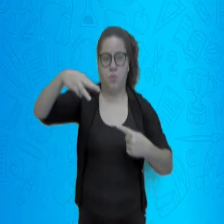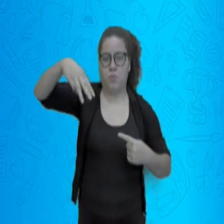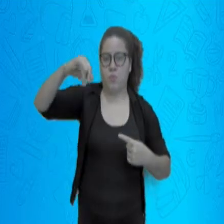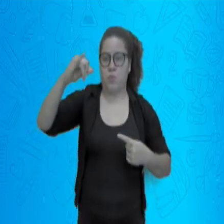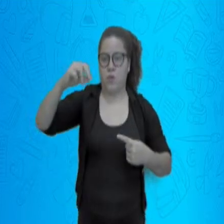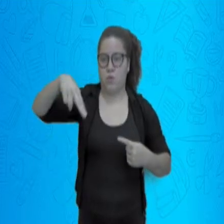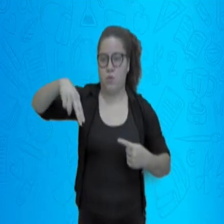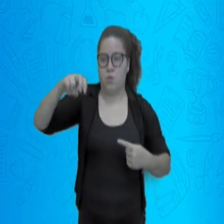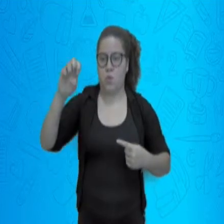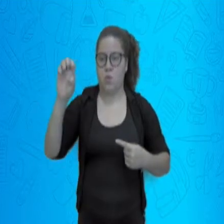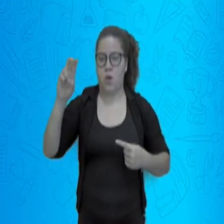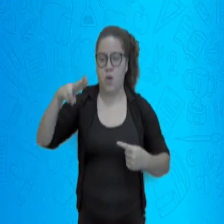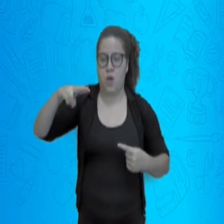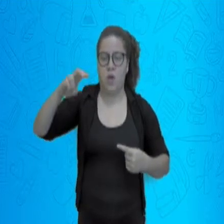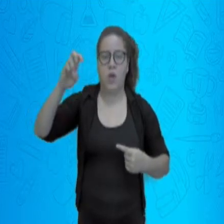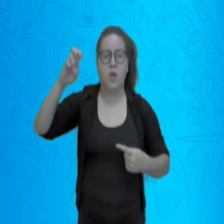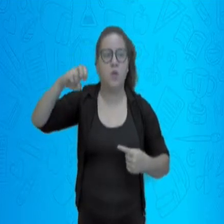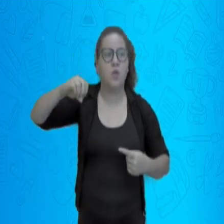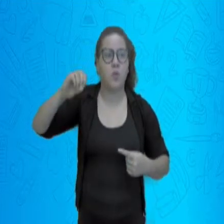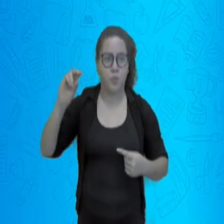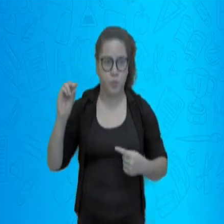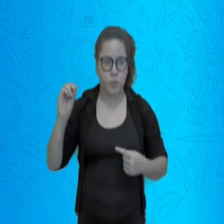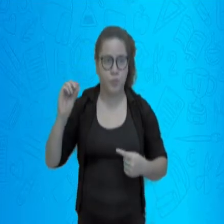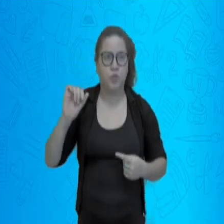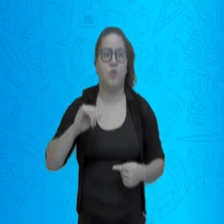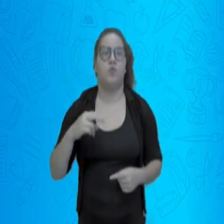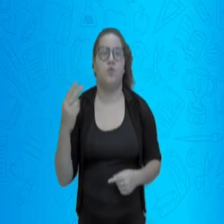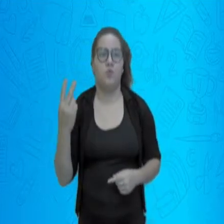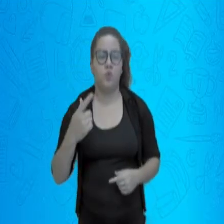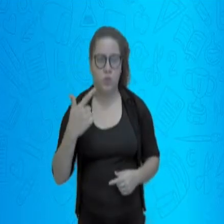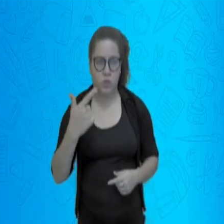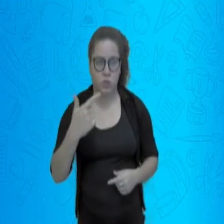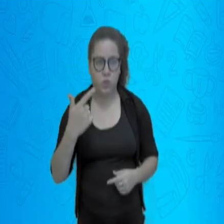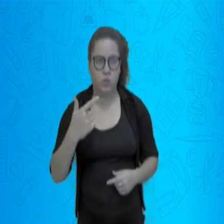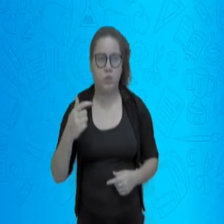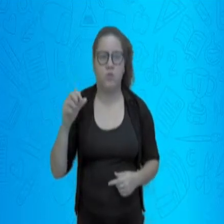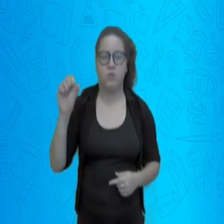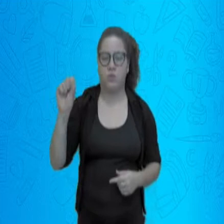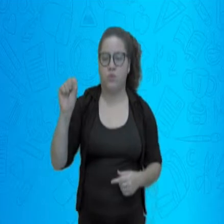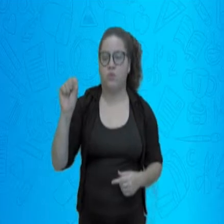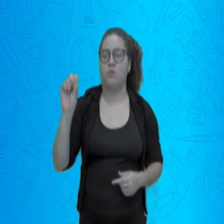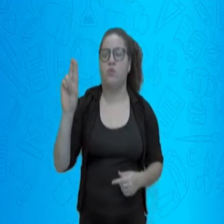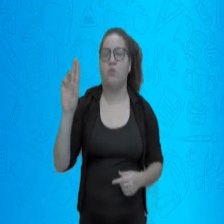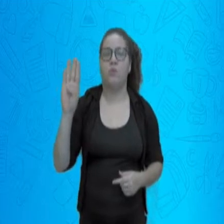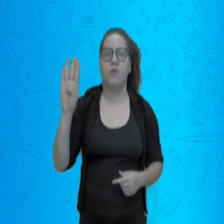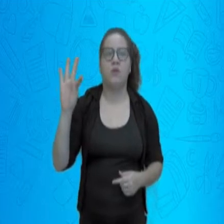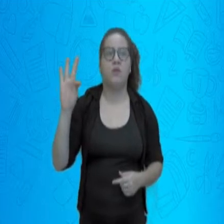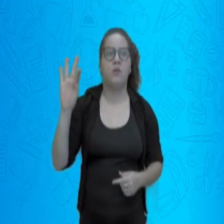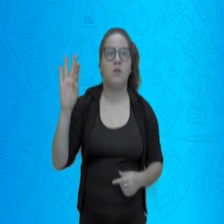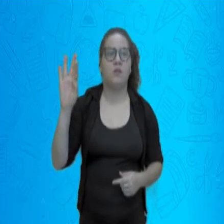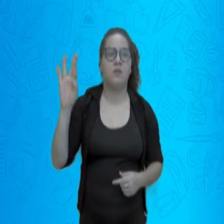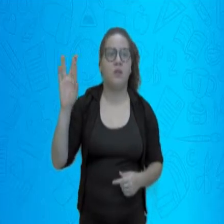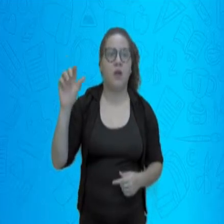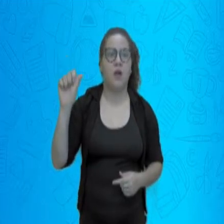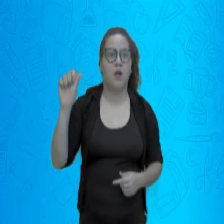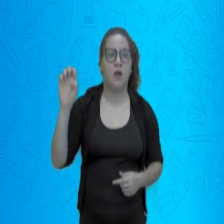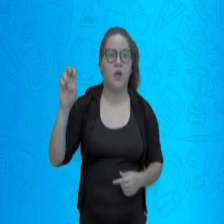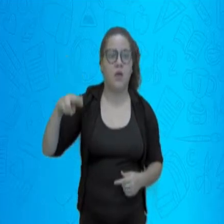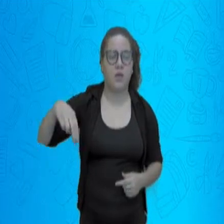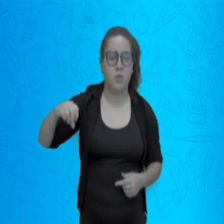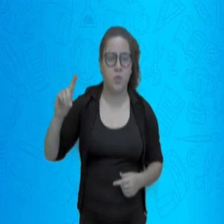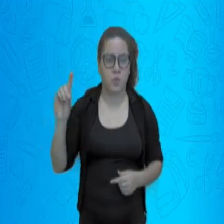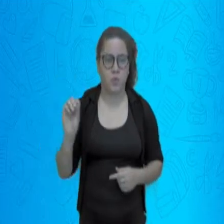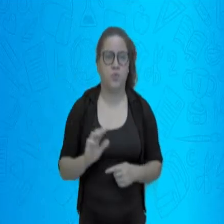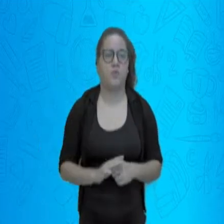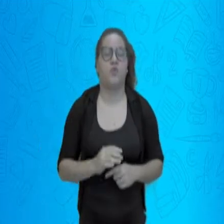o resultado de resto ou diferença. O que está falando aqui no enunciado, o que quer dizer, é que nos